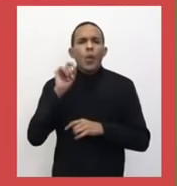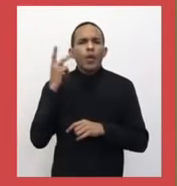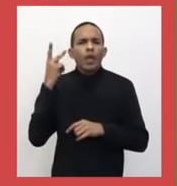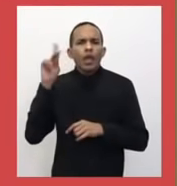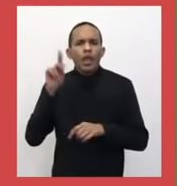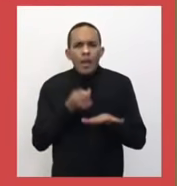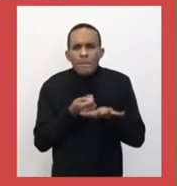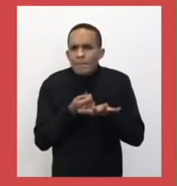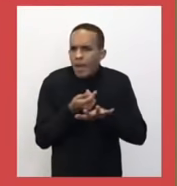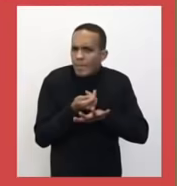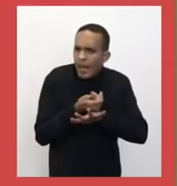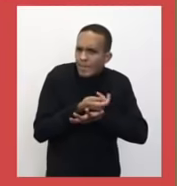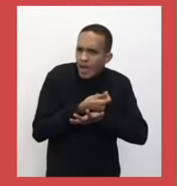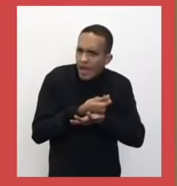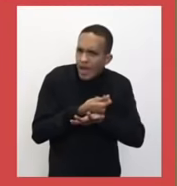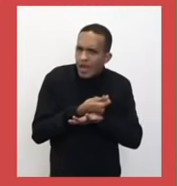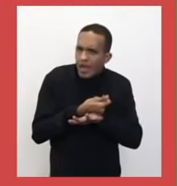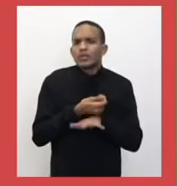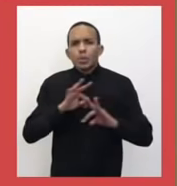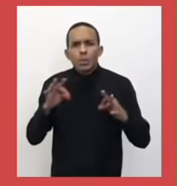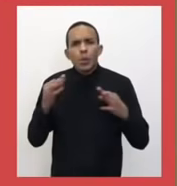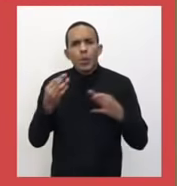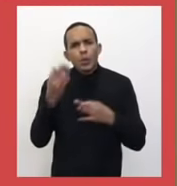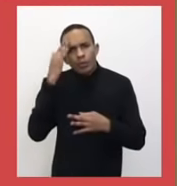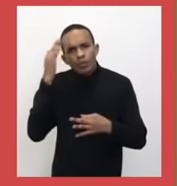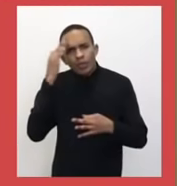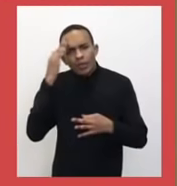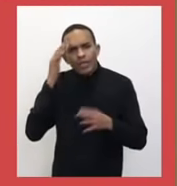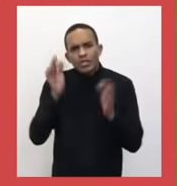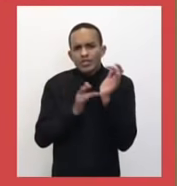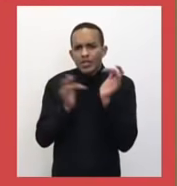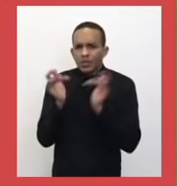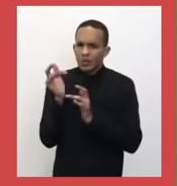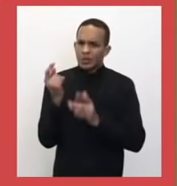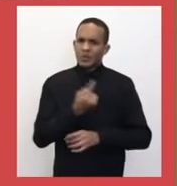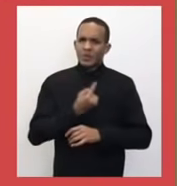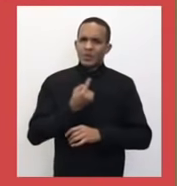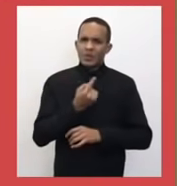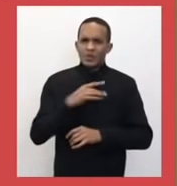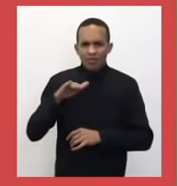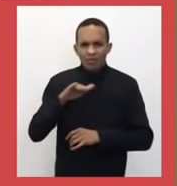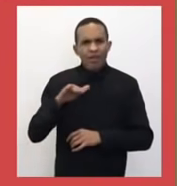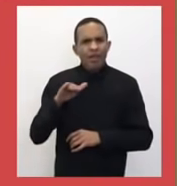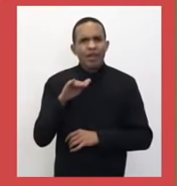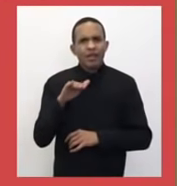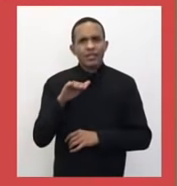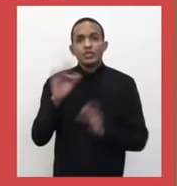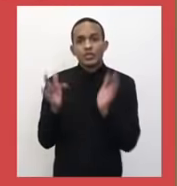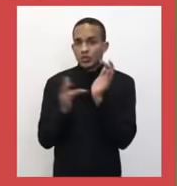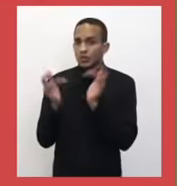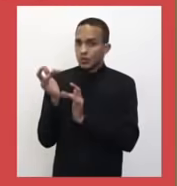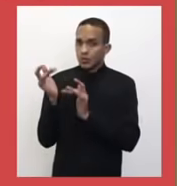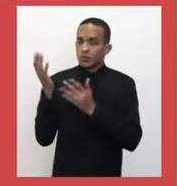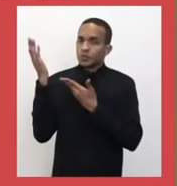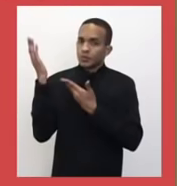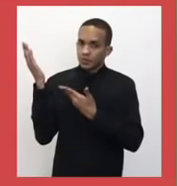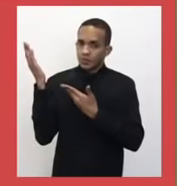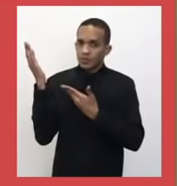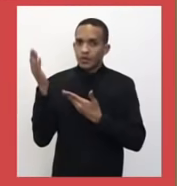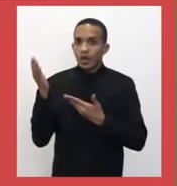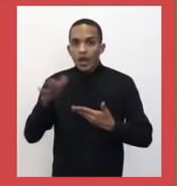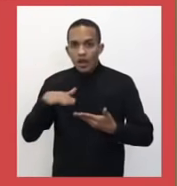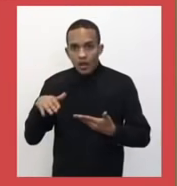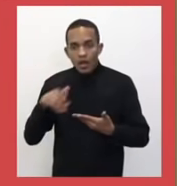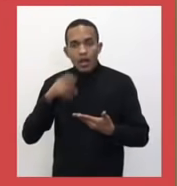fake news? Ou seja, todo mundo sabe que Jesus não estava sozinho na última ceia. Tá vendo que é Jesus, ó, na